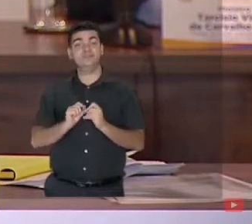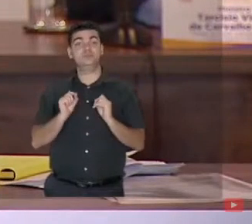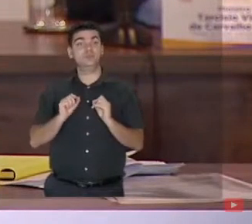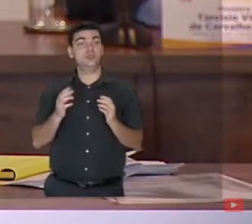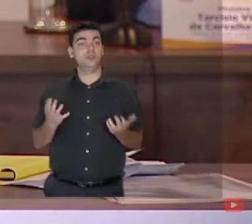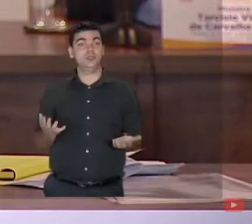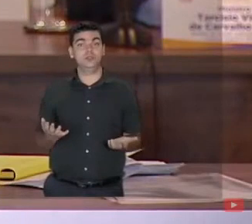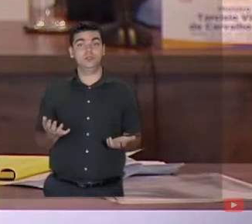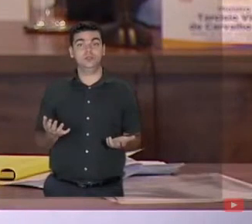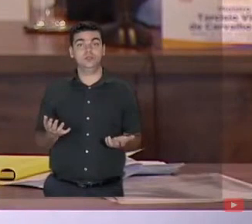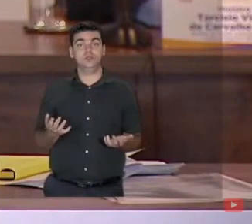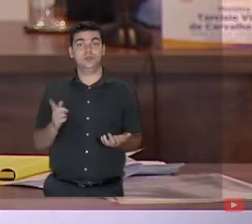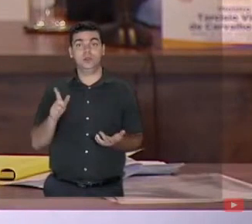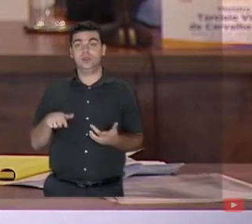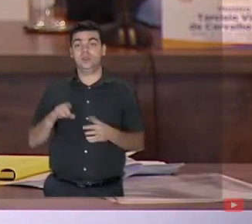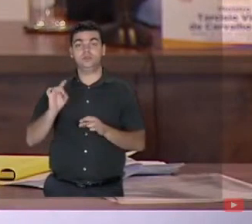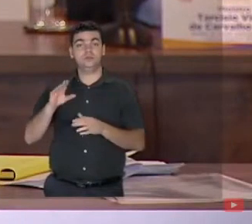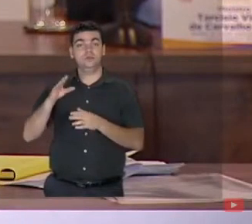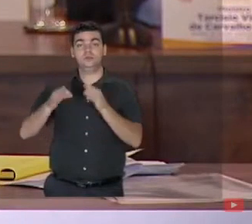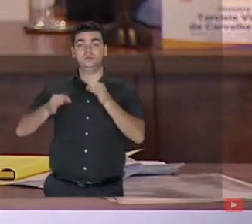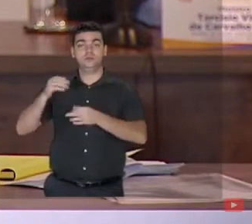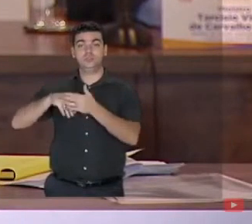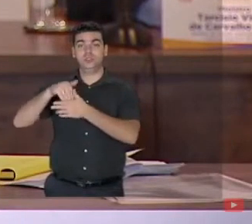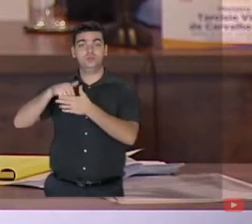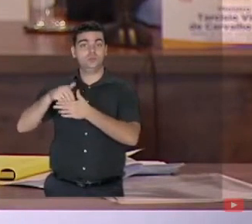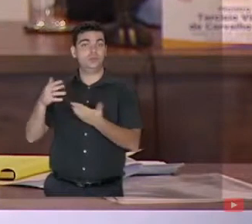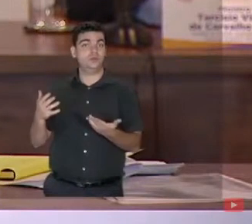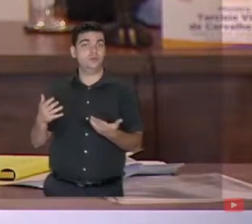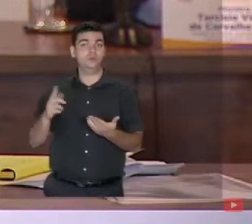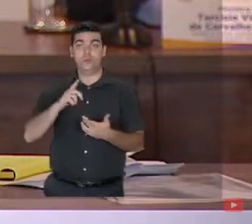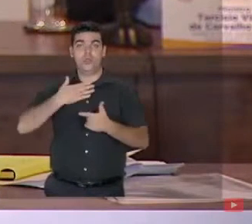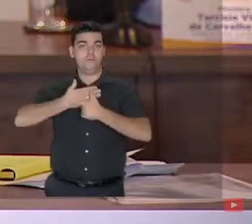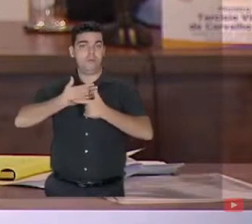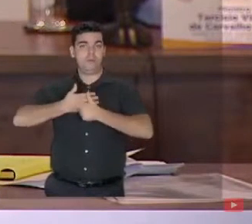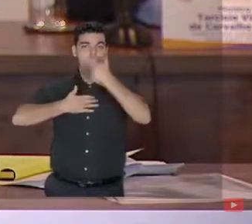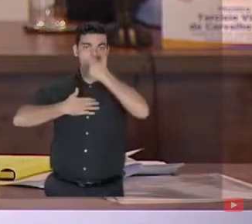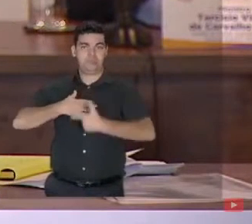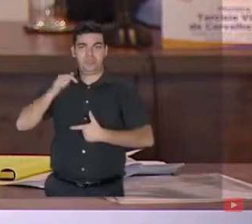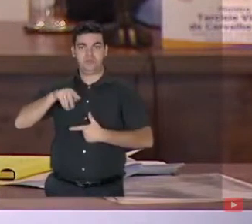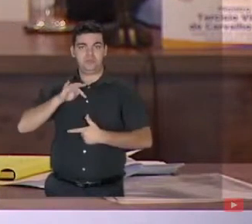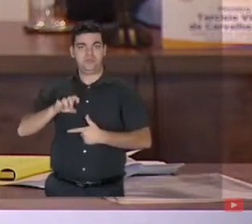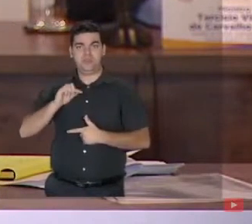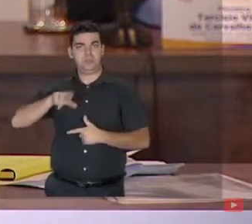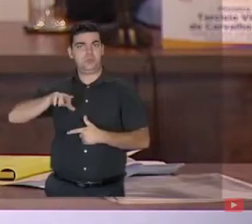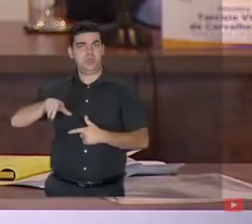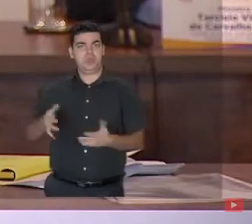uma competência que se encontra no nosso rol de atribuições.